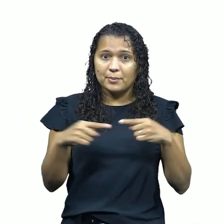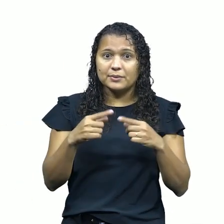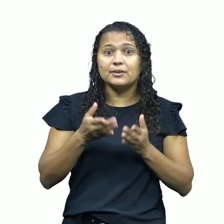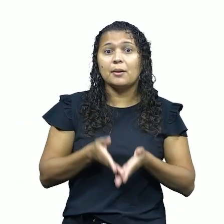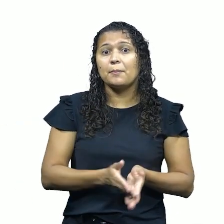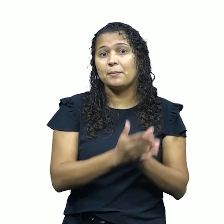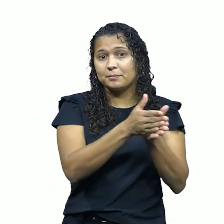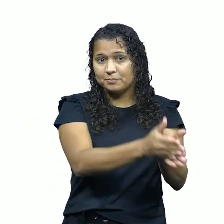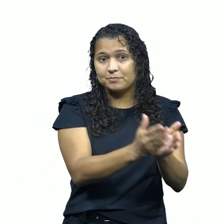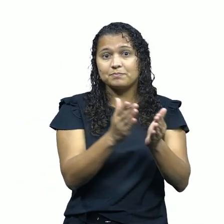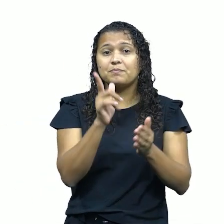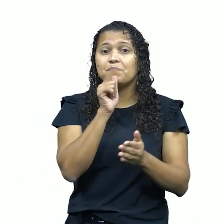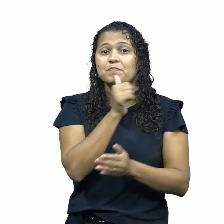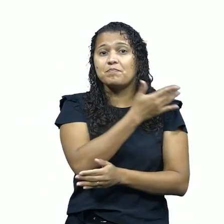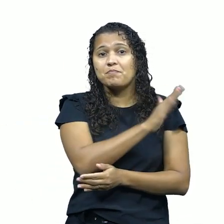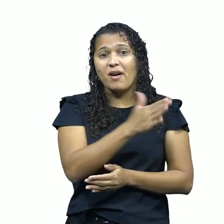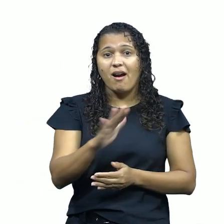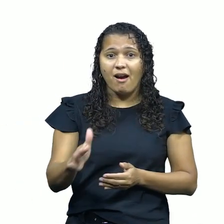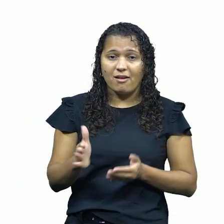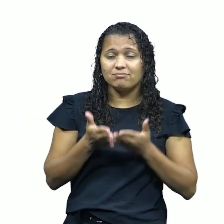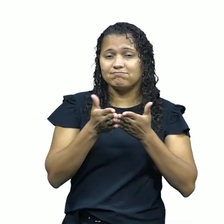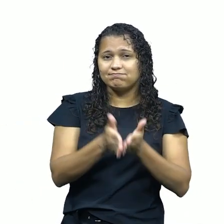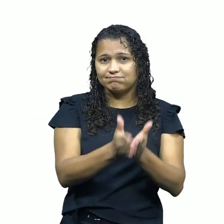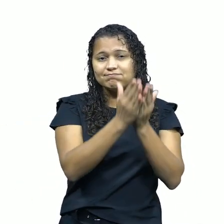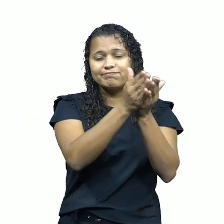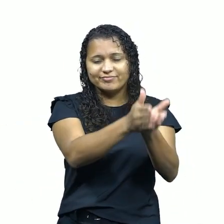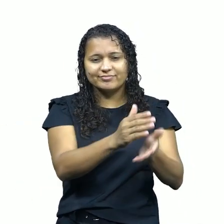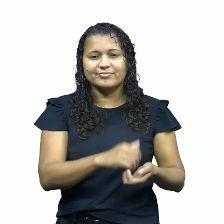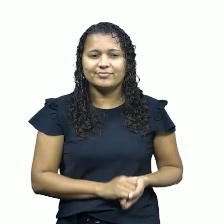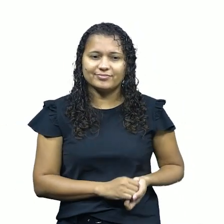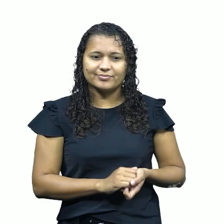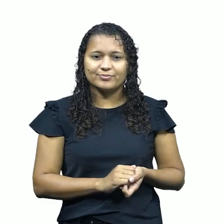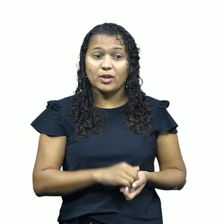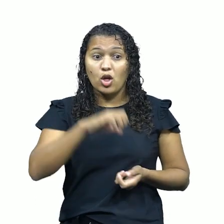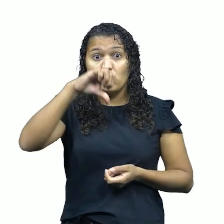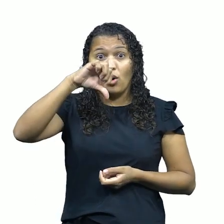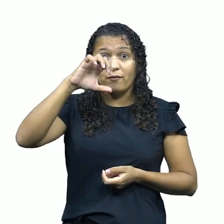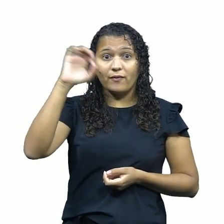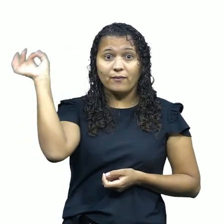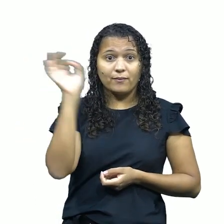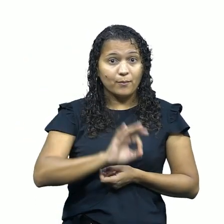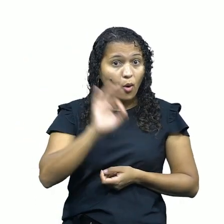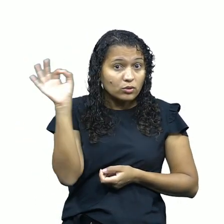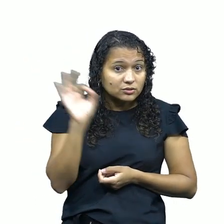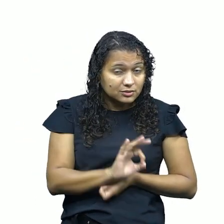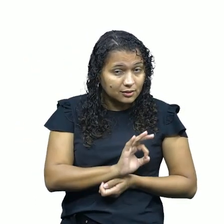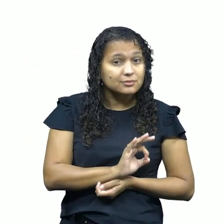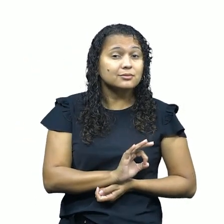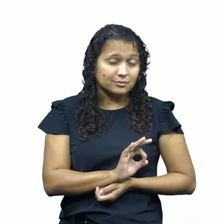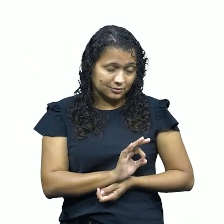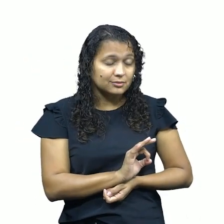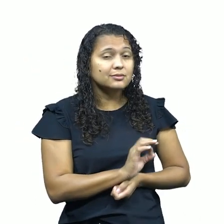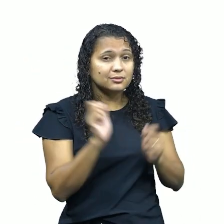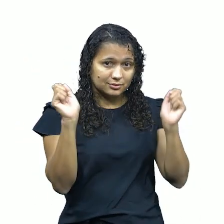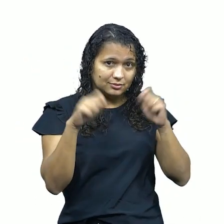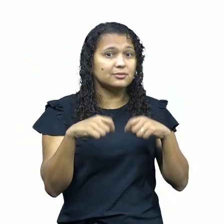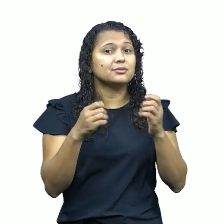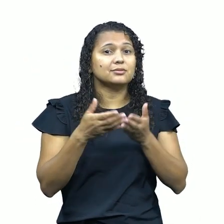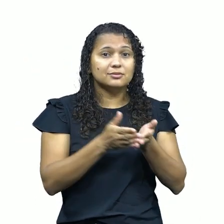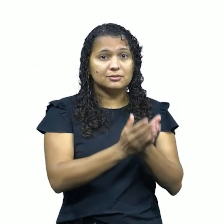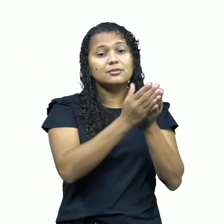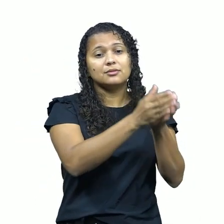né? Através de embarcações. Veja só, 90% das mercadorias, elas são passadas via